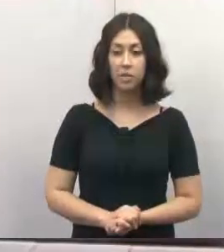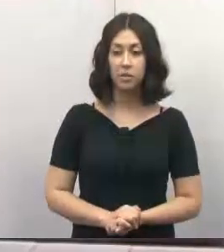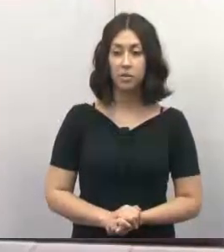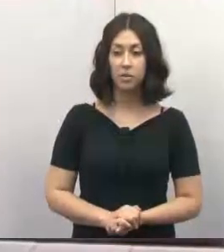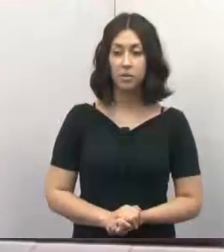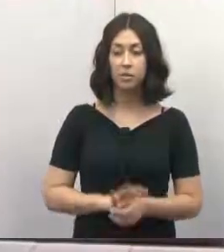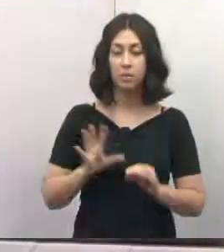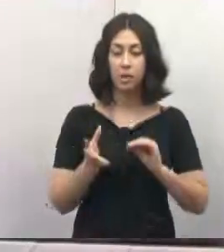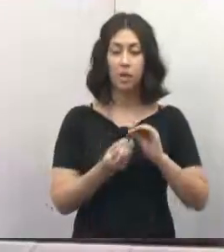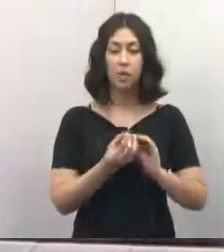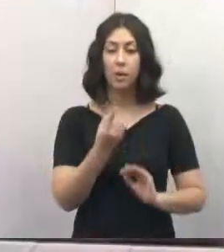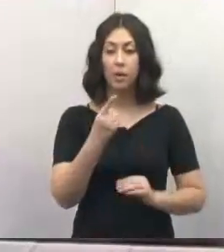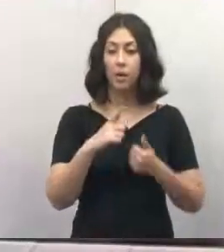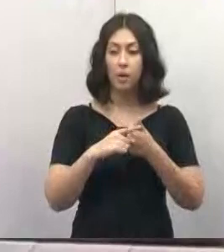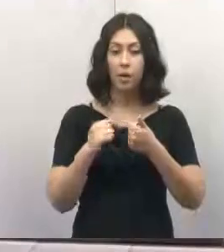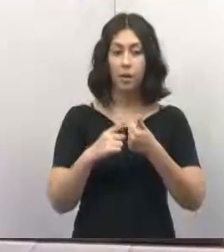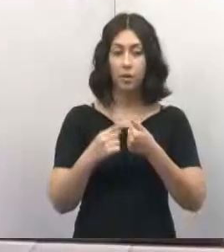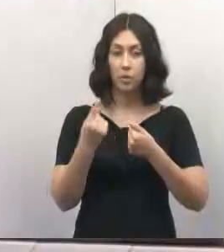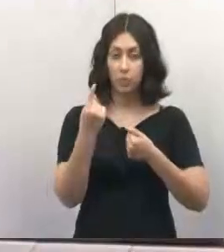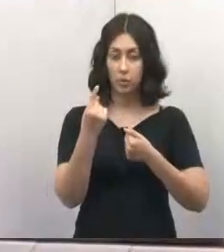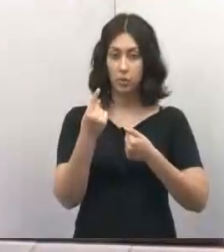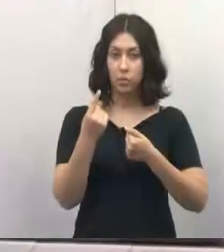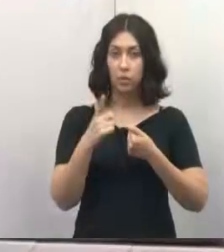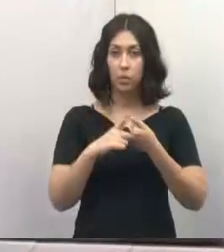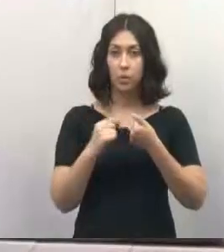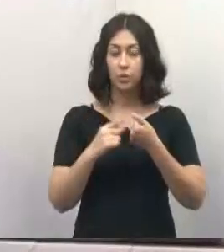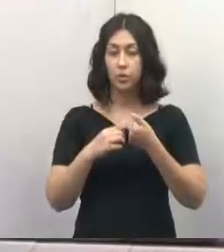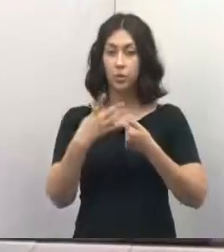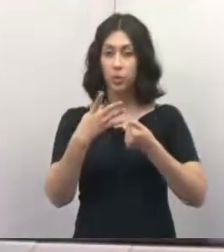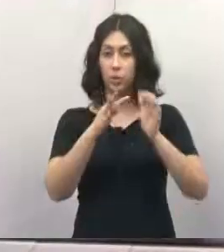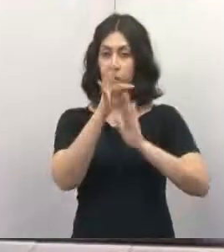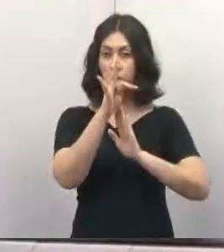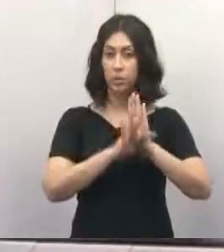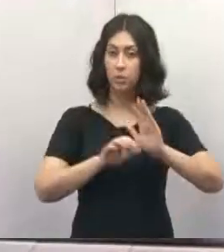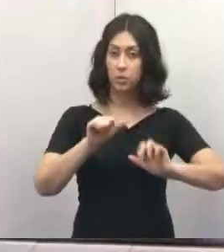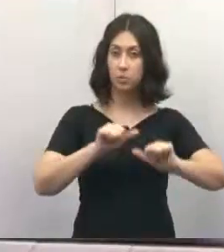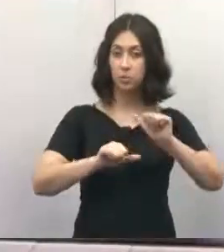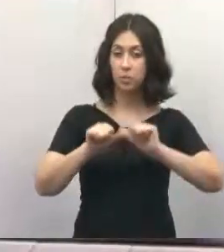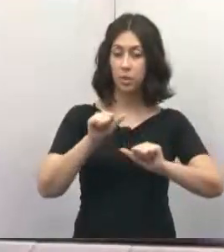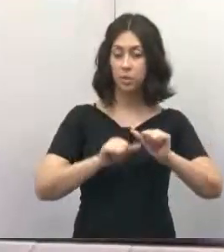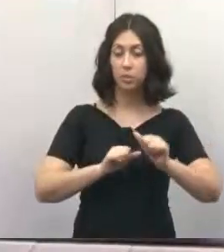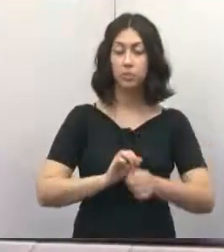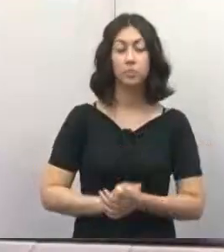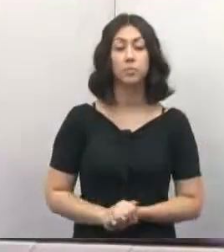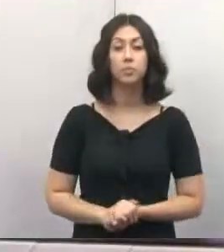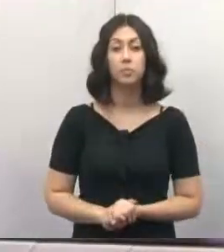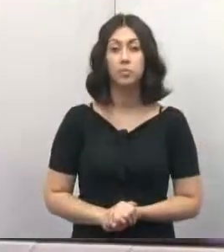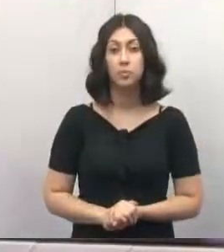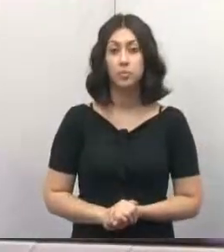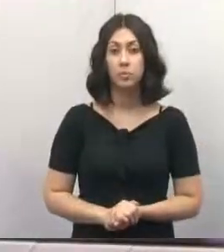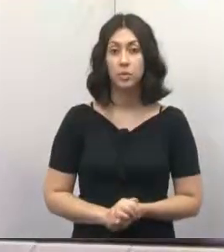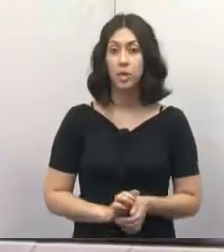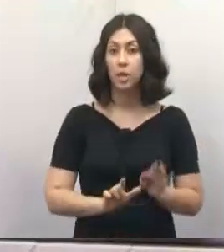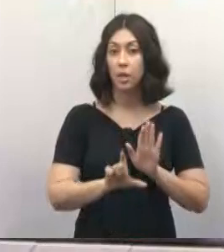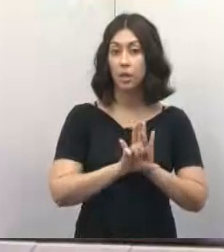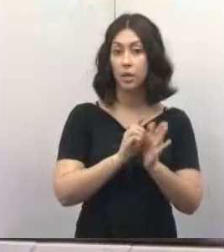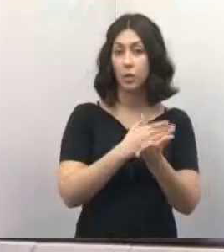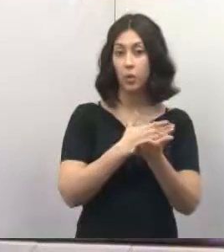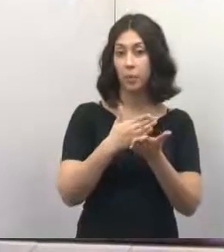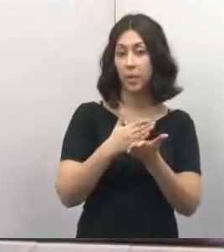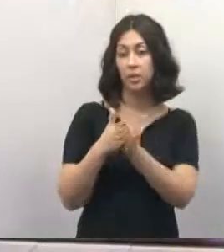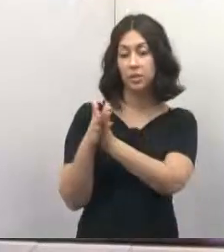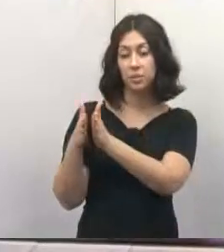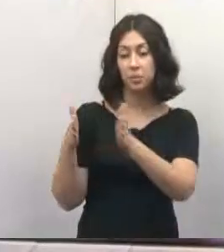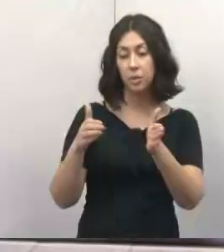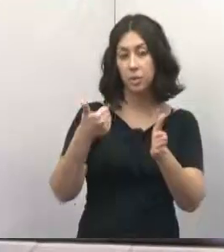Emenda número 1. Artigo 1º. O artigo 4º passa a ter a seguinte redação. Artigo 4º. Essa lei entra em vigor